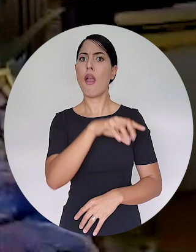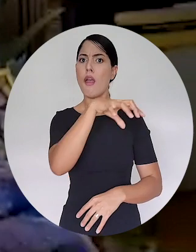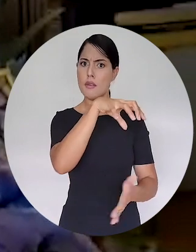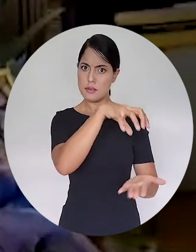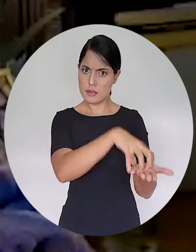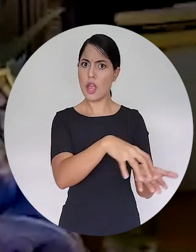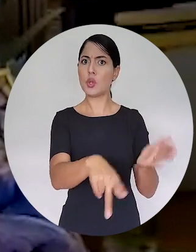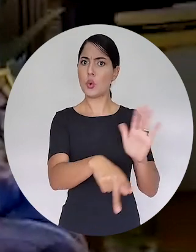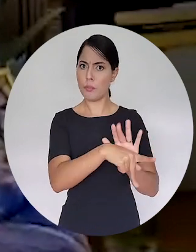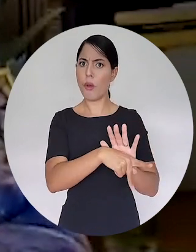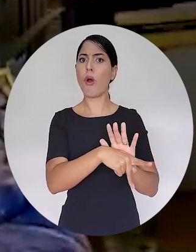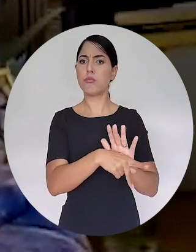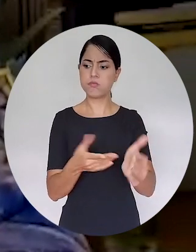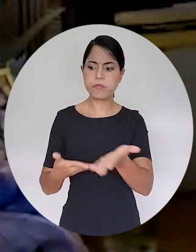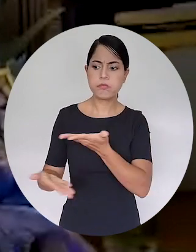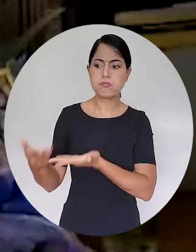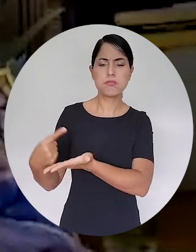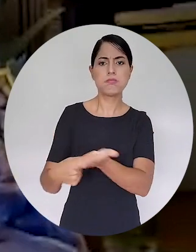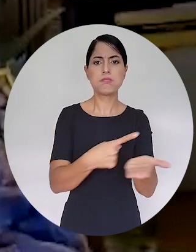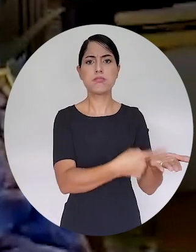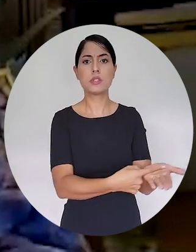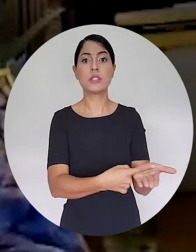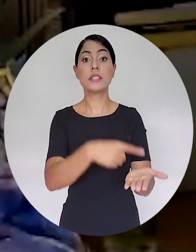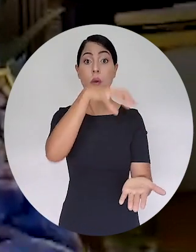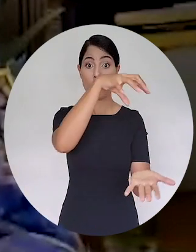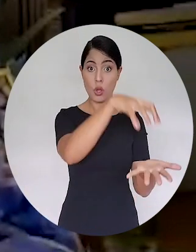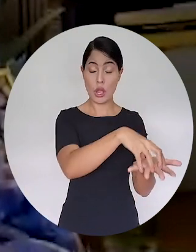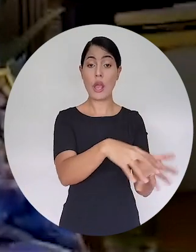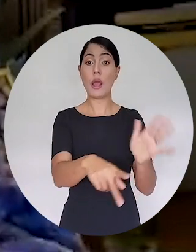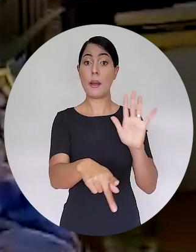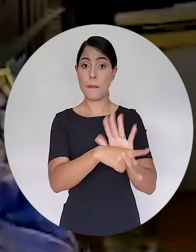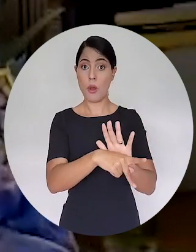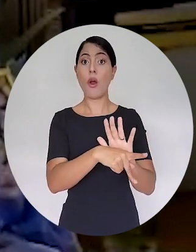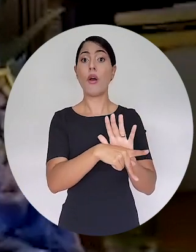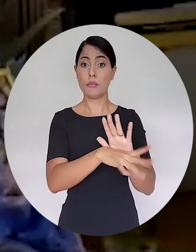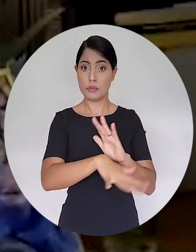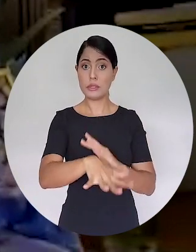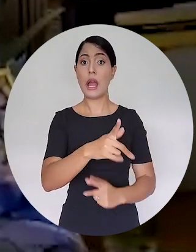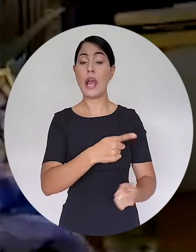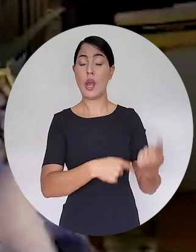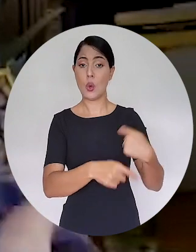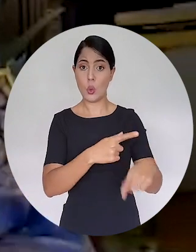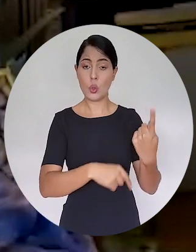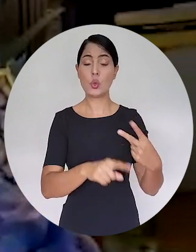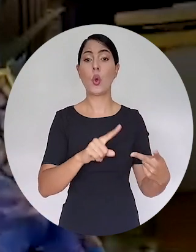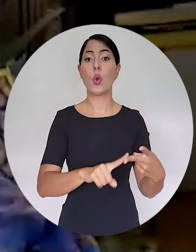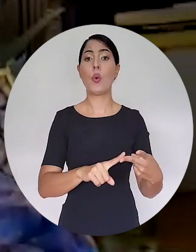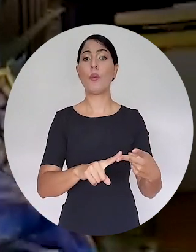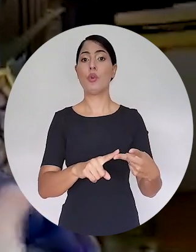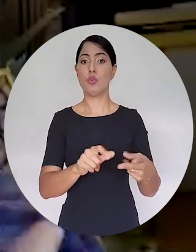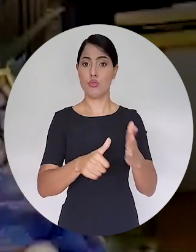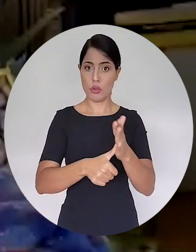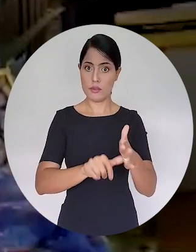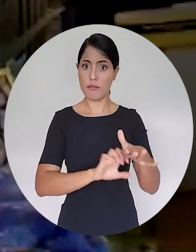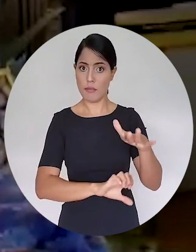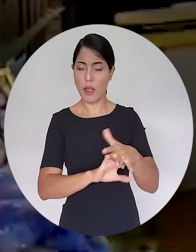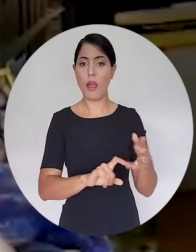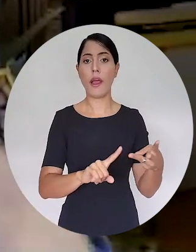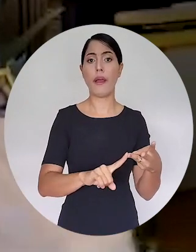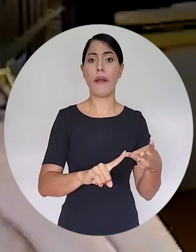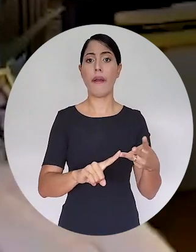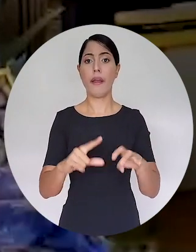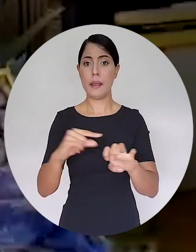Cidadania, empresariais, ou seja, espaços dedicados aos agentes econômicos, às sociedades, aos